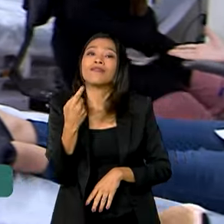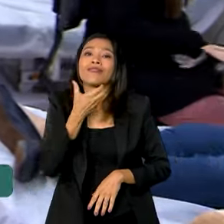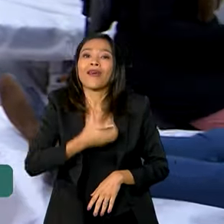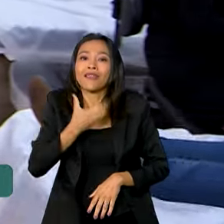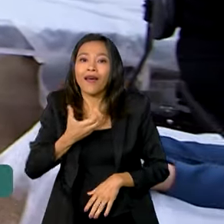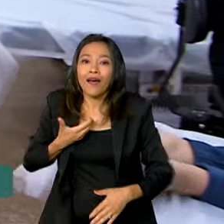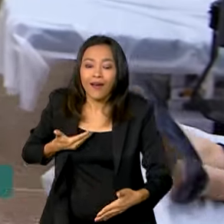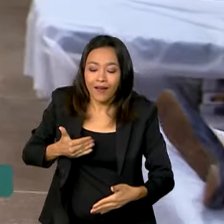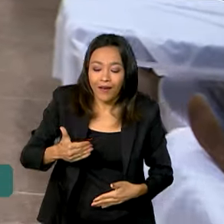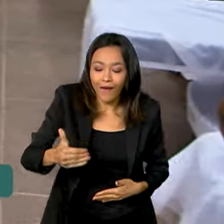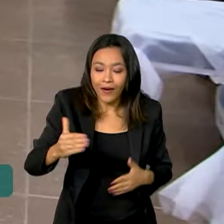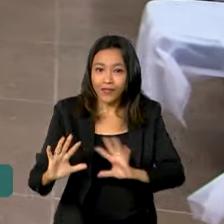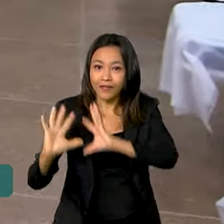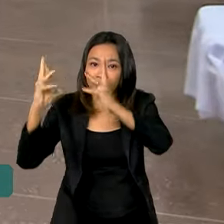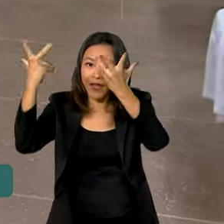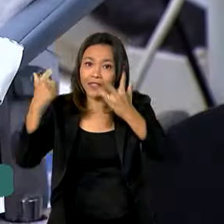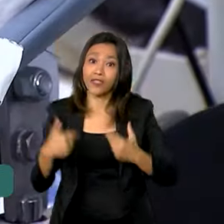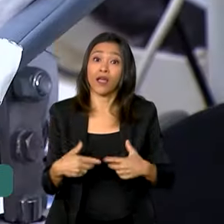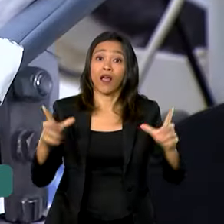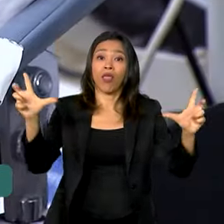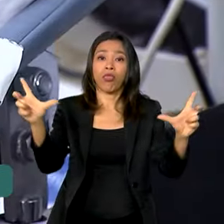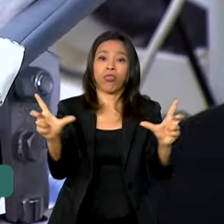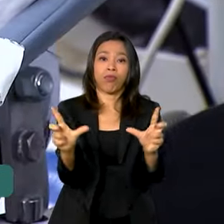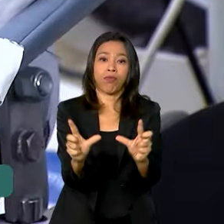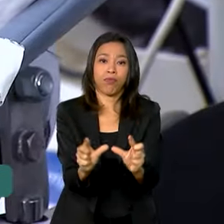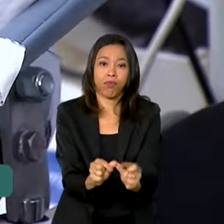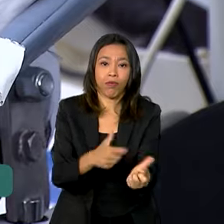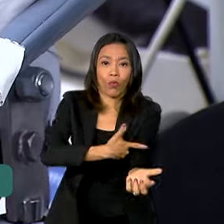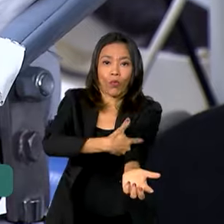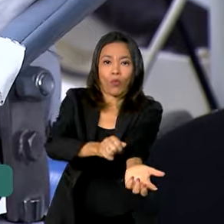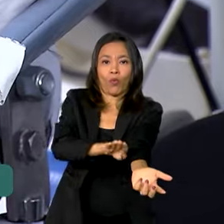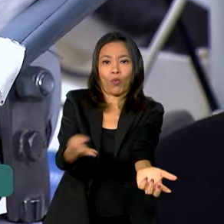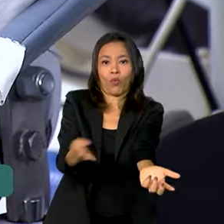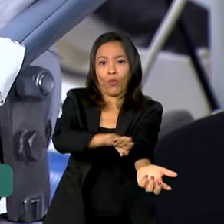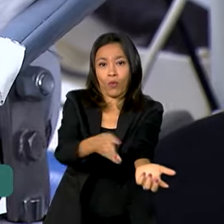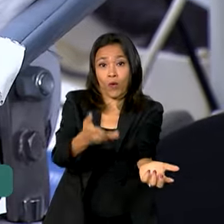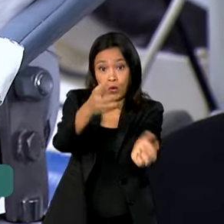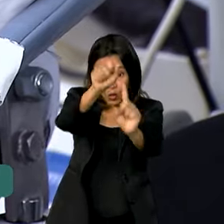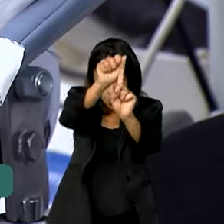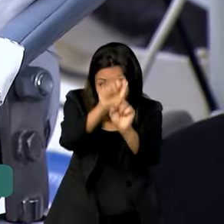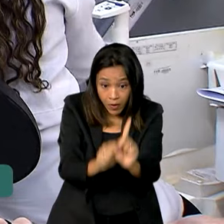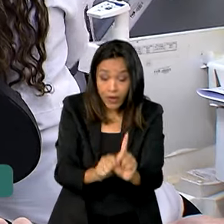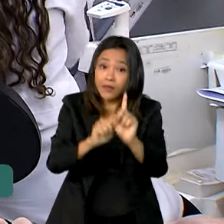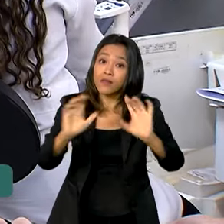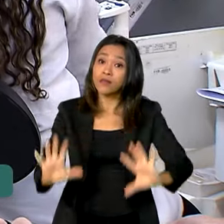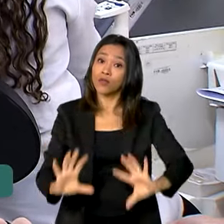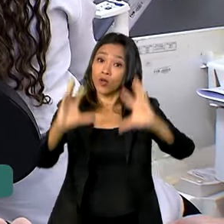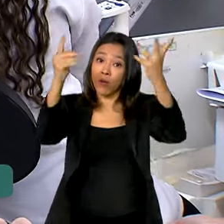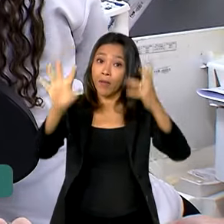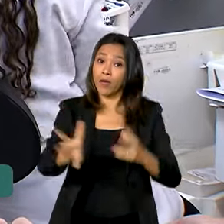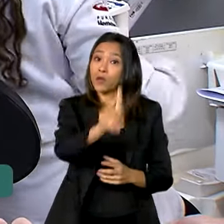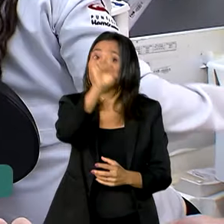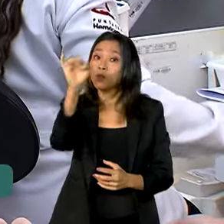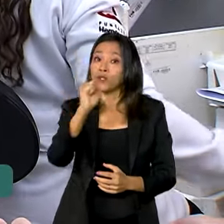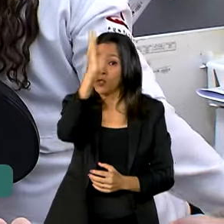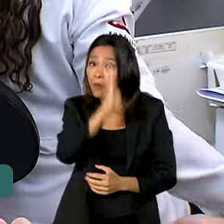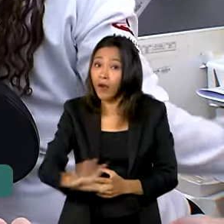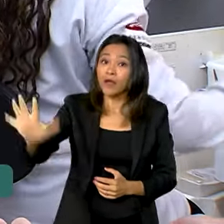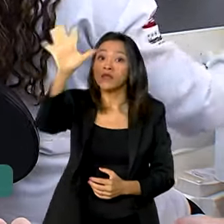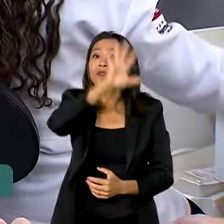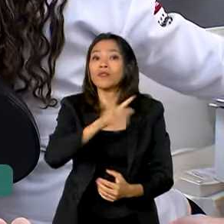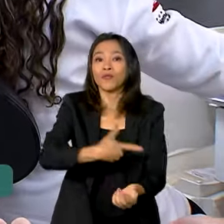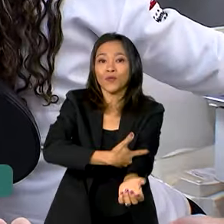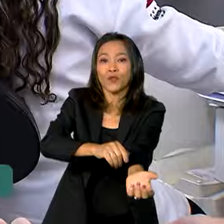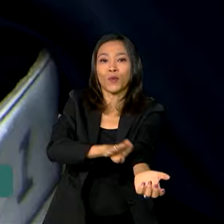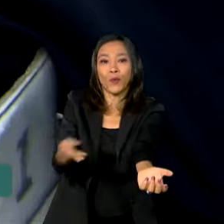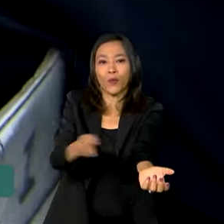de sangue acaba diminuindo. E no mês em que se comemora o Dia Nacional do Doador, hemocentros de todo o país